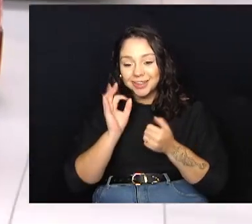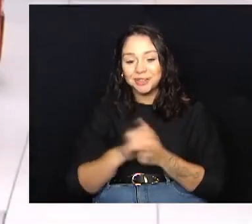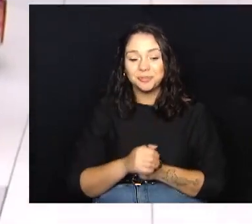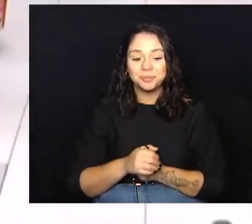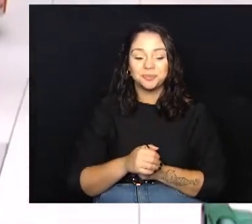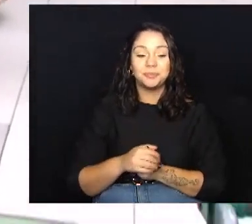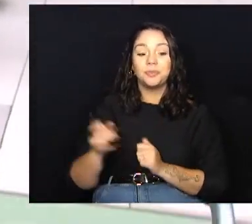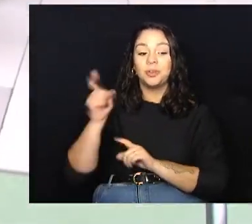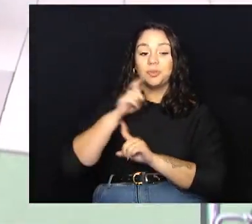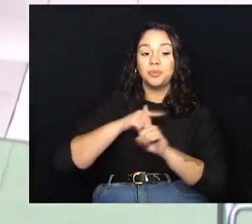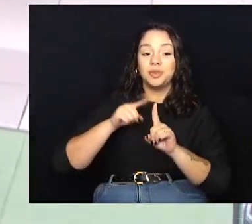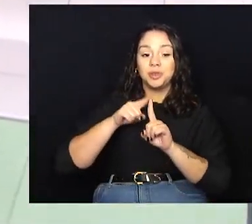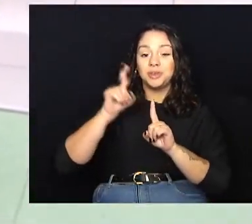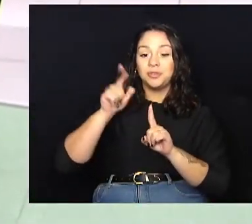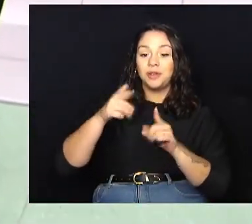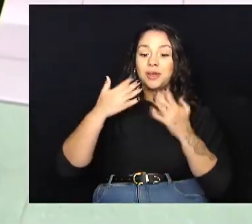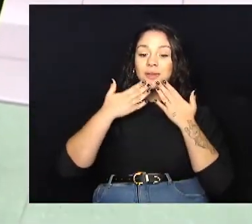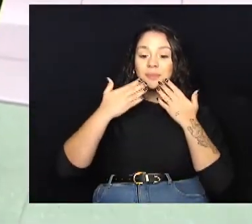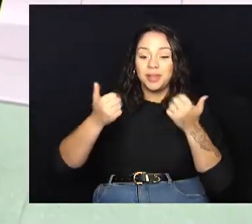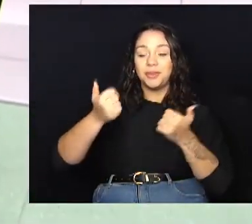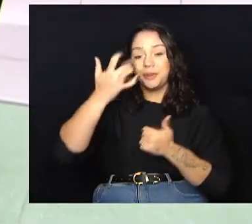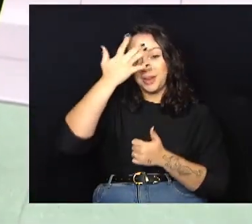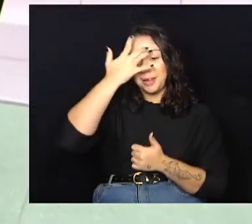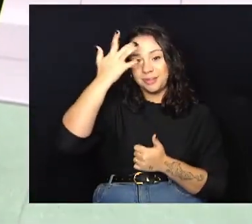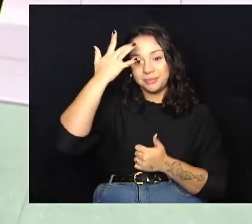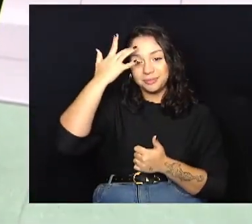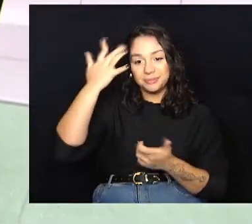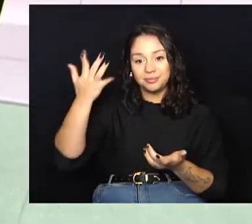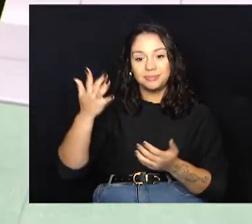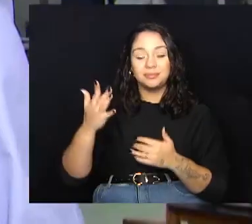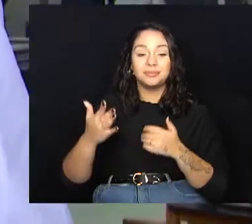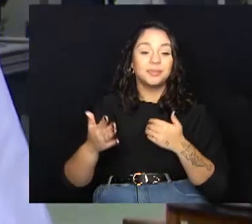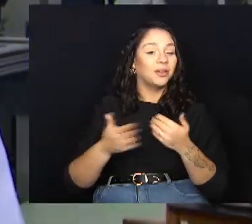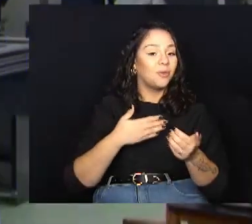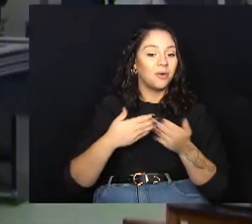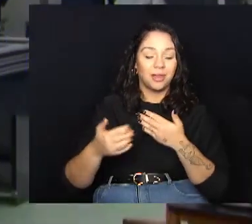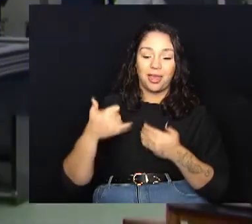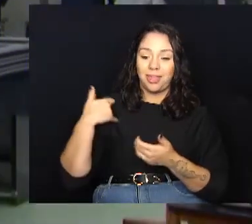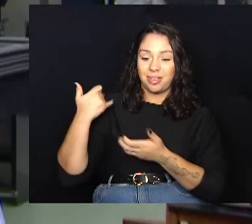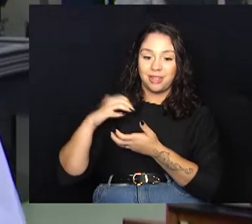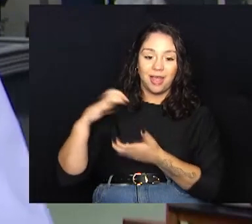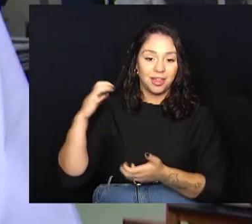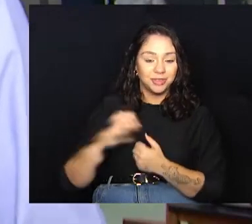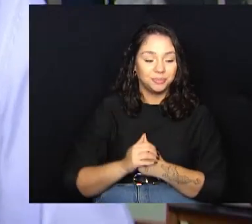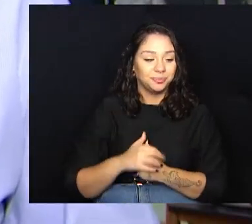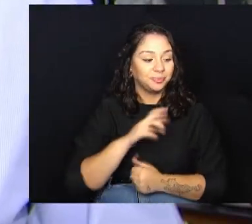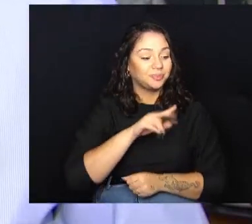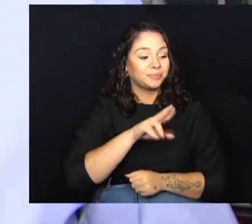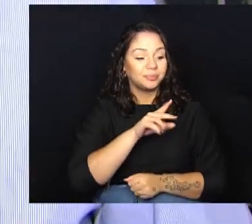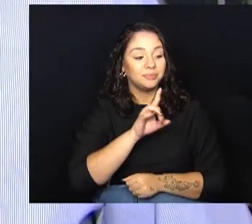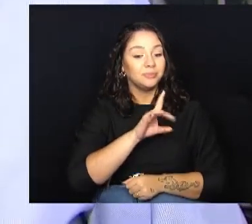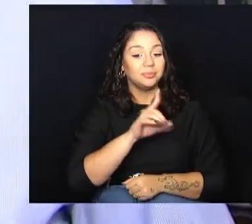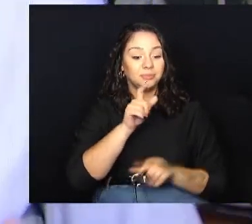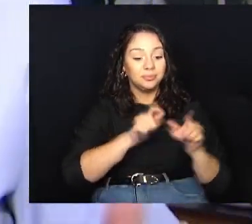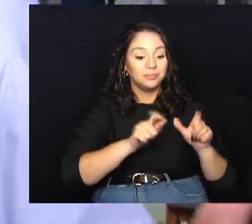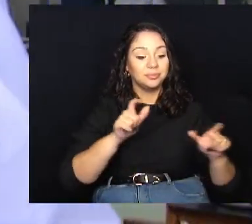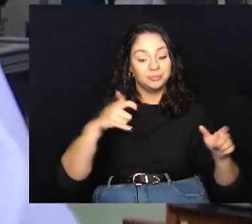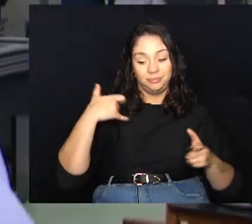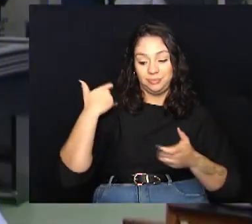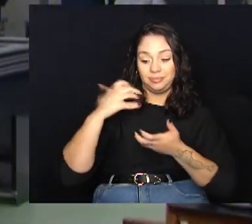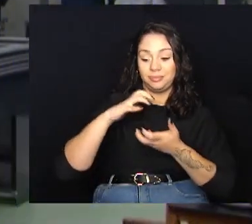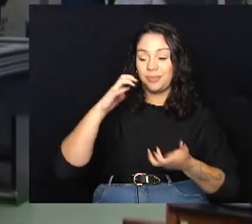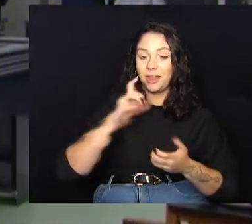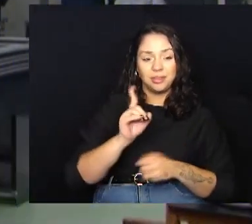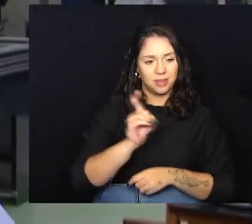melhorar a saúde mental das pessoas de qualquer faixa etária porque não é um caixa para pessoas de idade é um caixa para